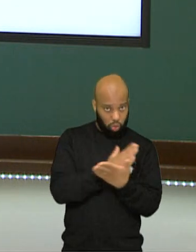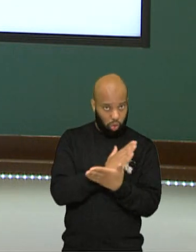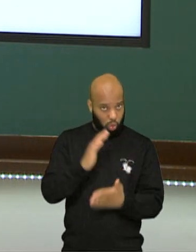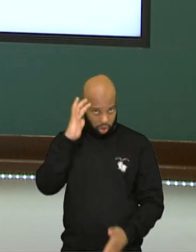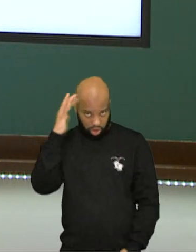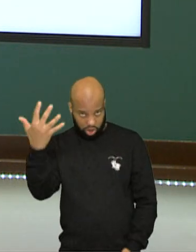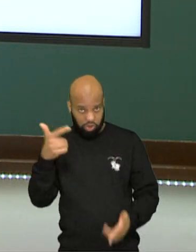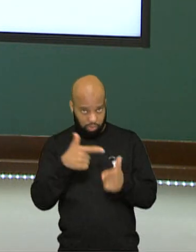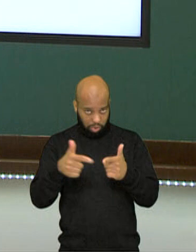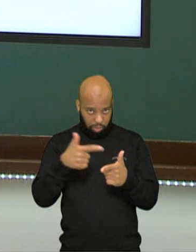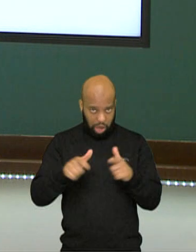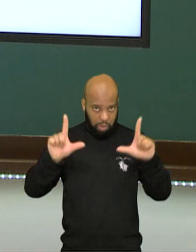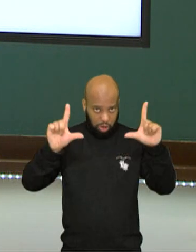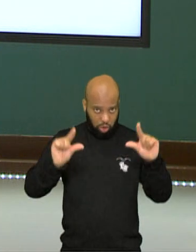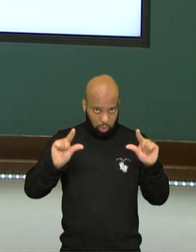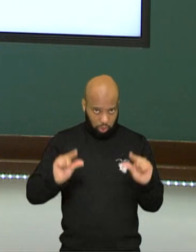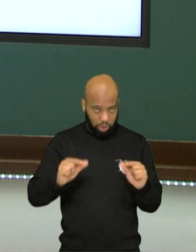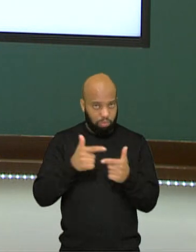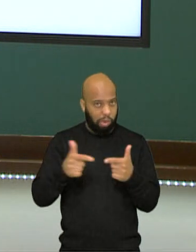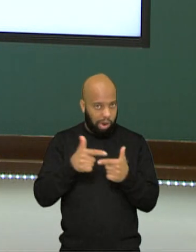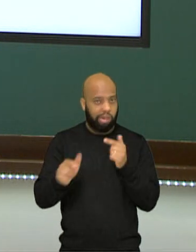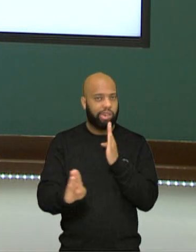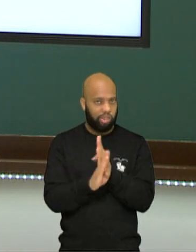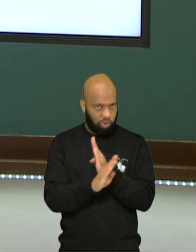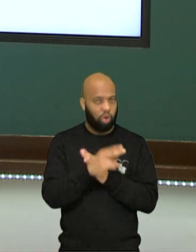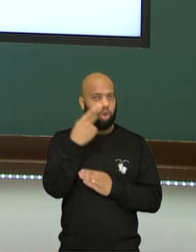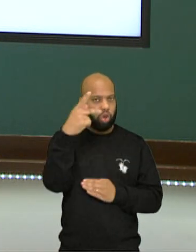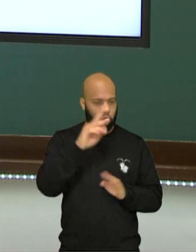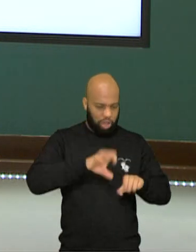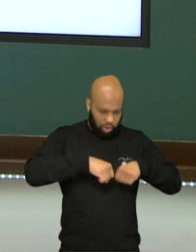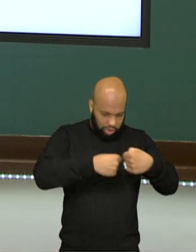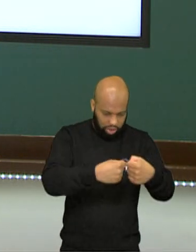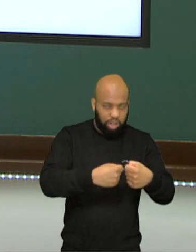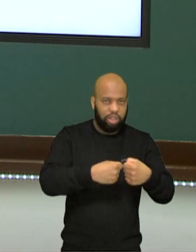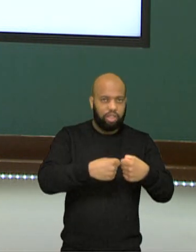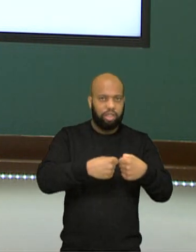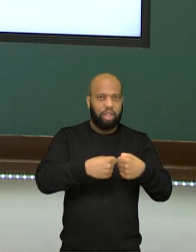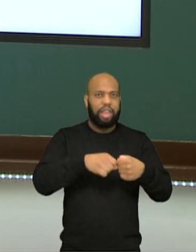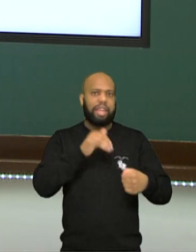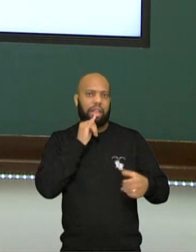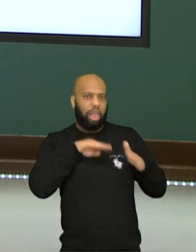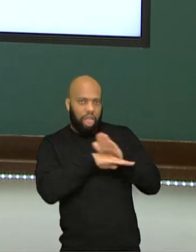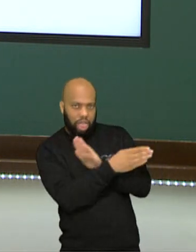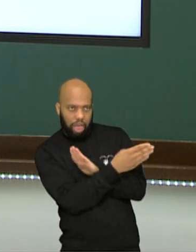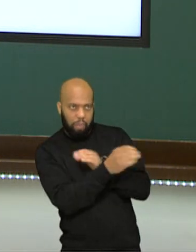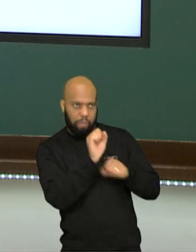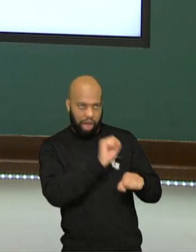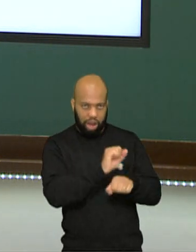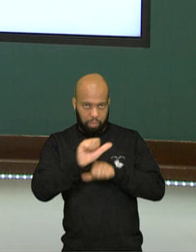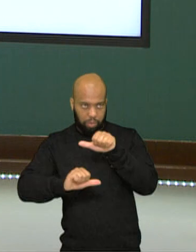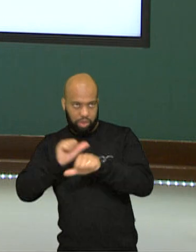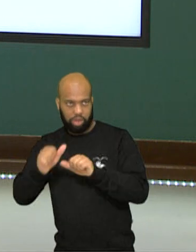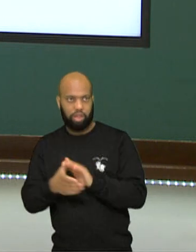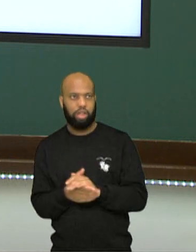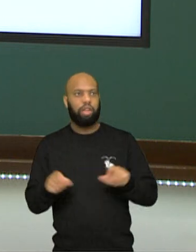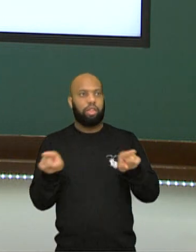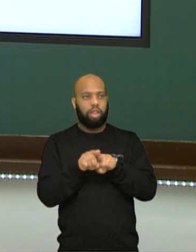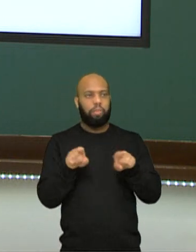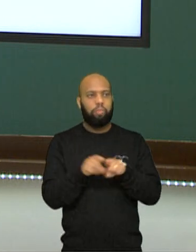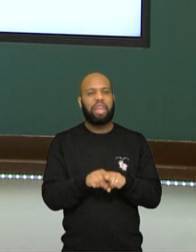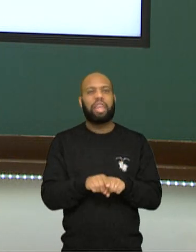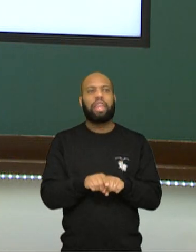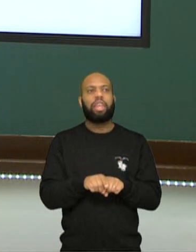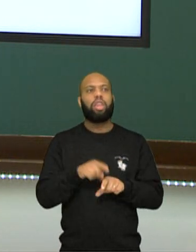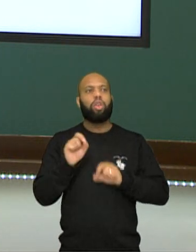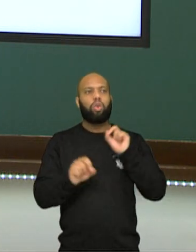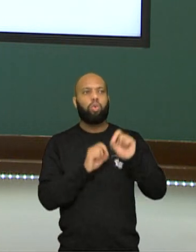para minimizar o problema identificado, a saída da zona de conforto? Ainda, a linguagem que